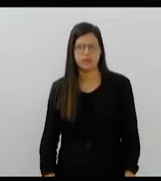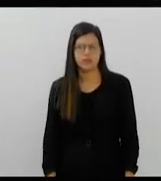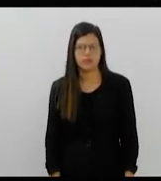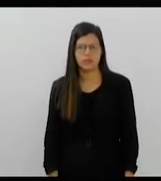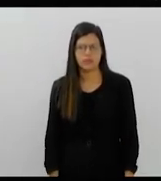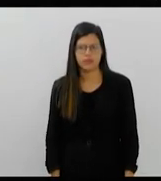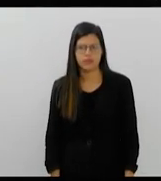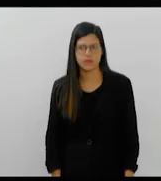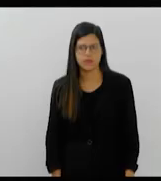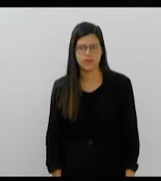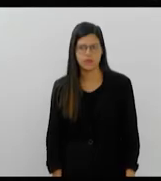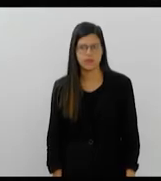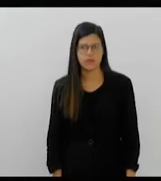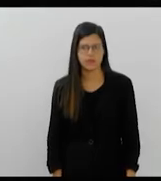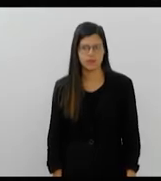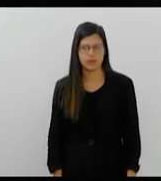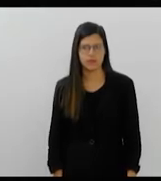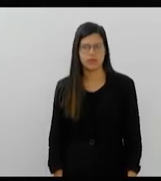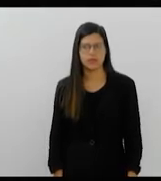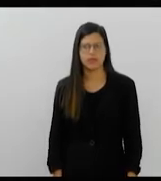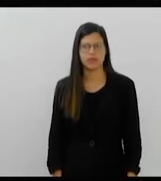o que simboliza